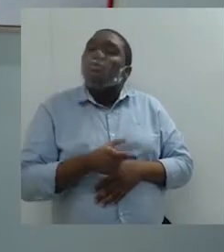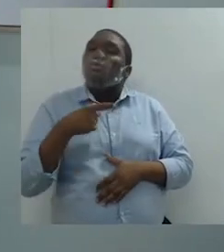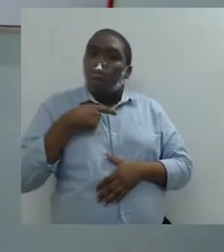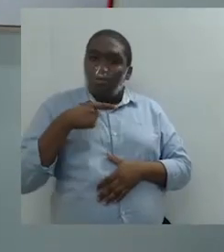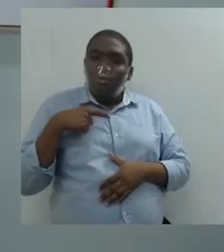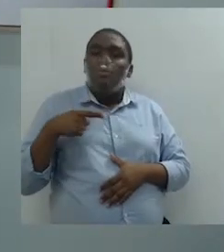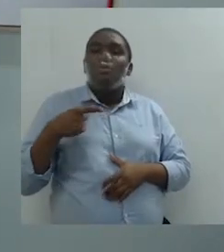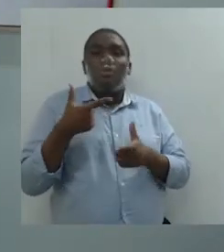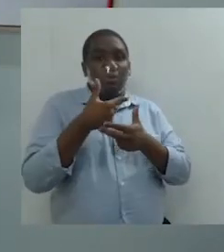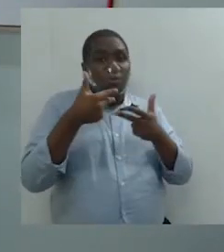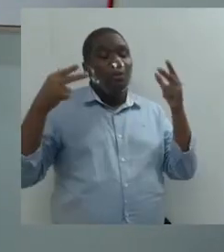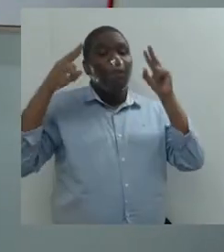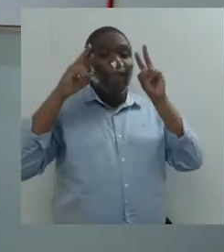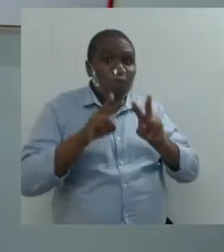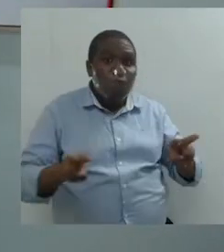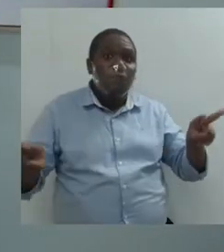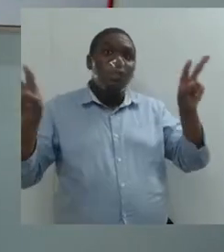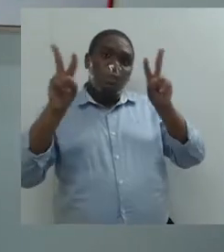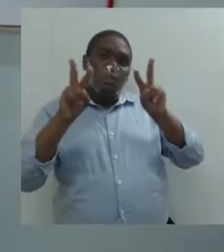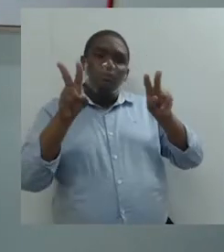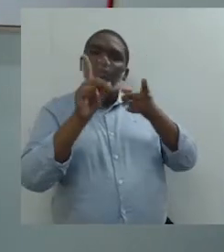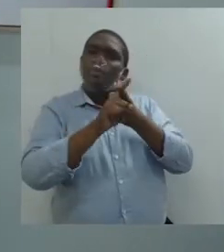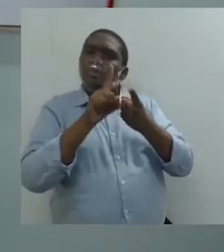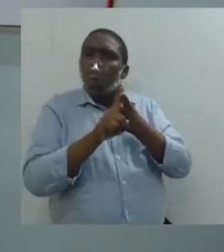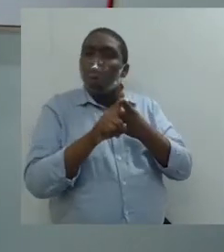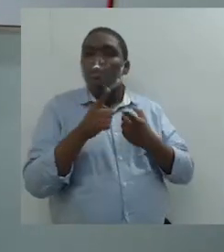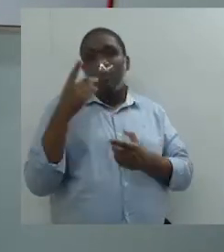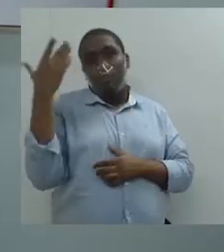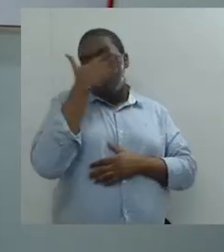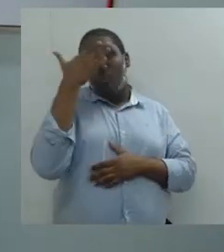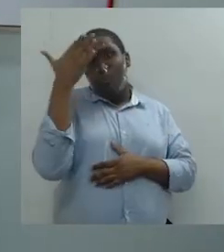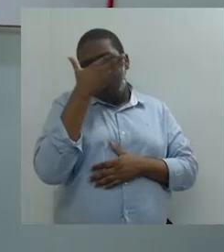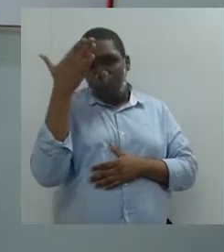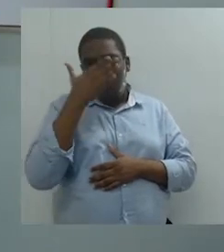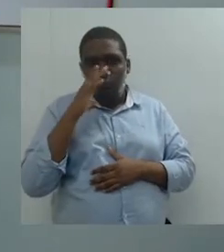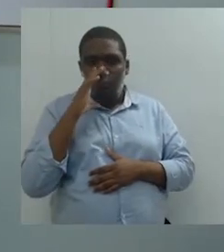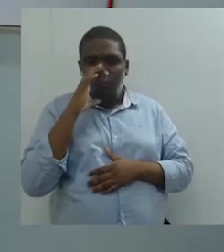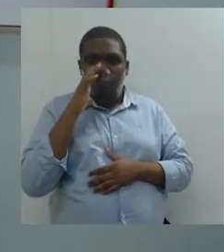elementos visíveis e não visíveis.